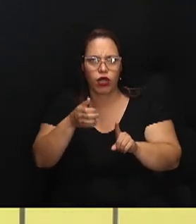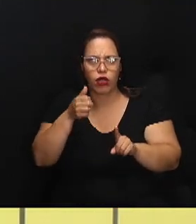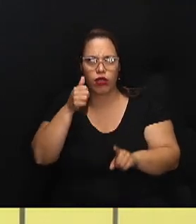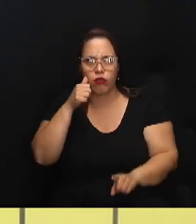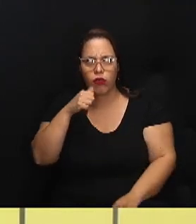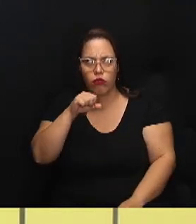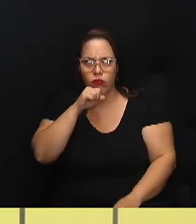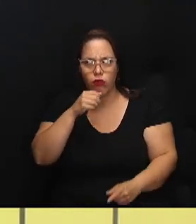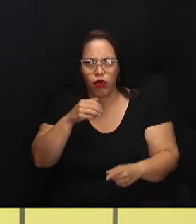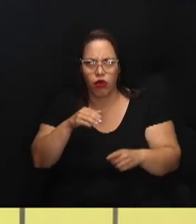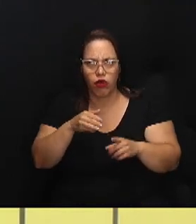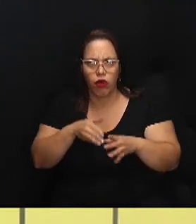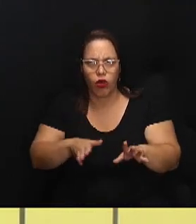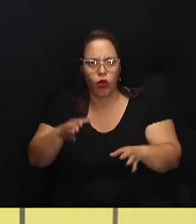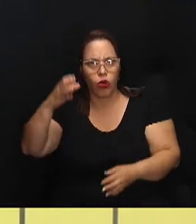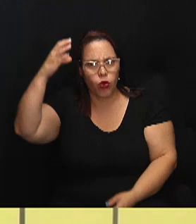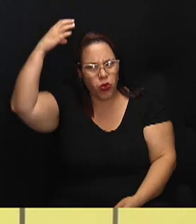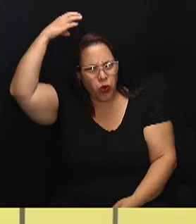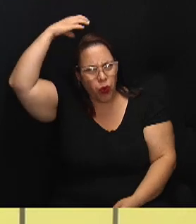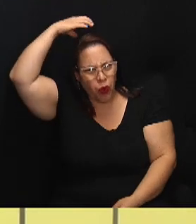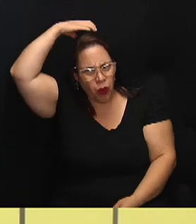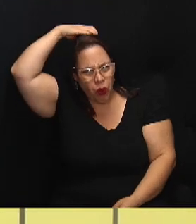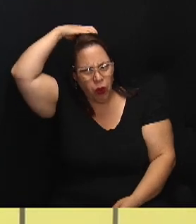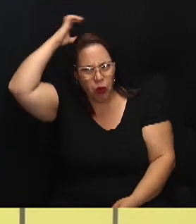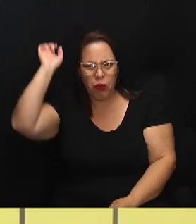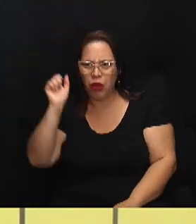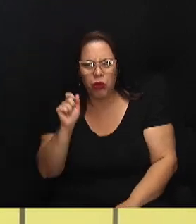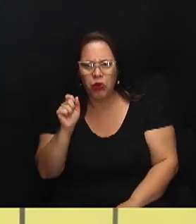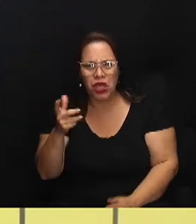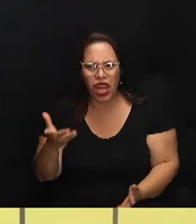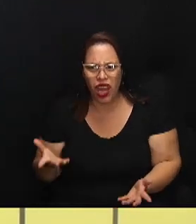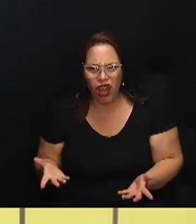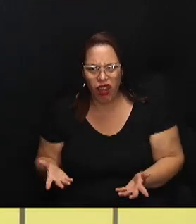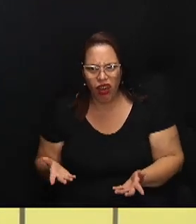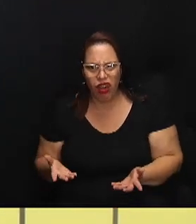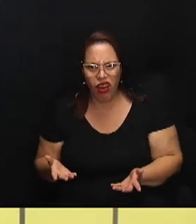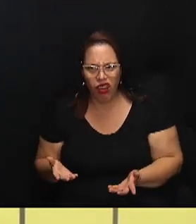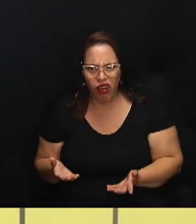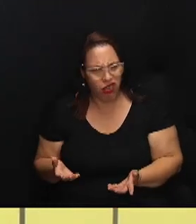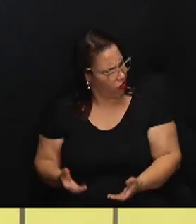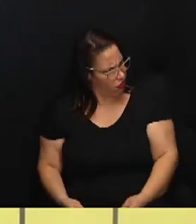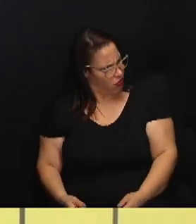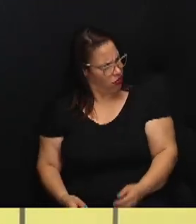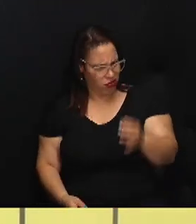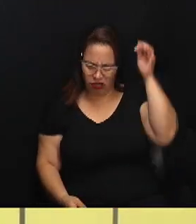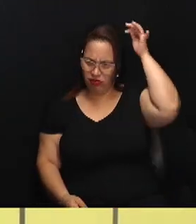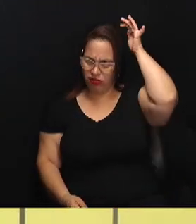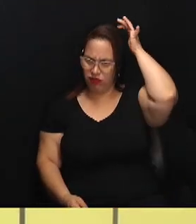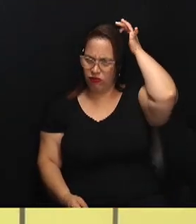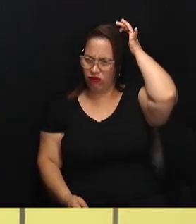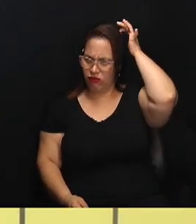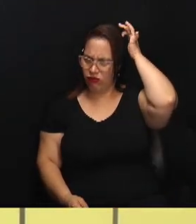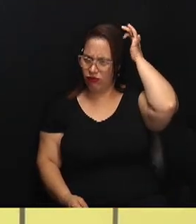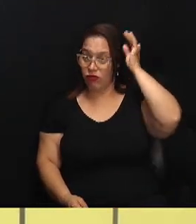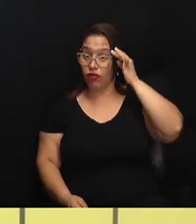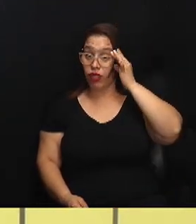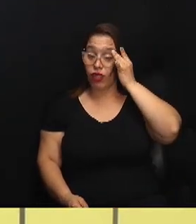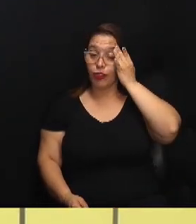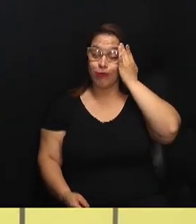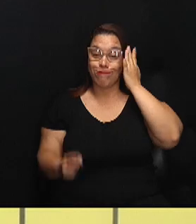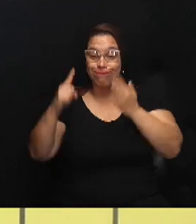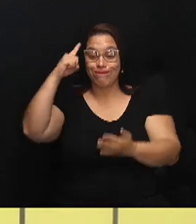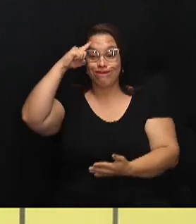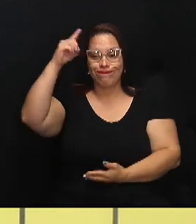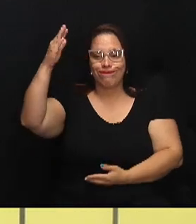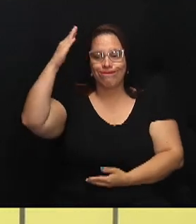ela e falei, como assim, culpa? Culpa de quê? Imagina, culpa, o que é isso, né? E aí, nesse dia, eu entendi, eu